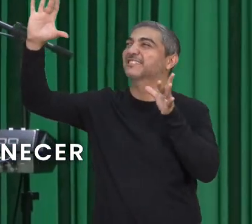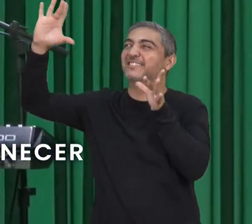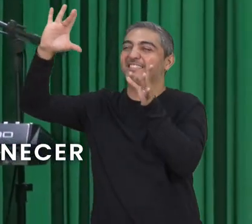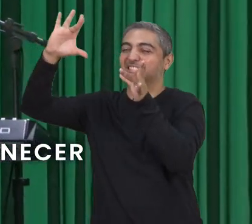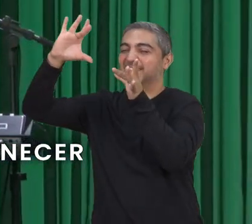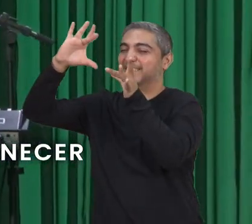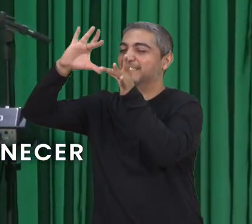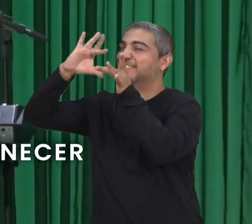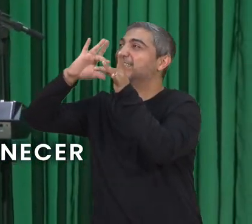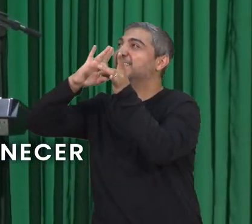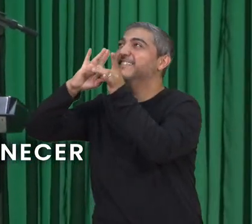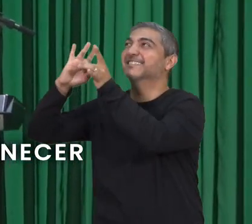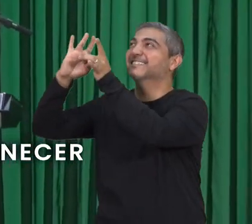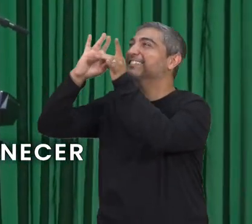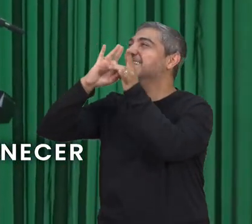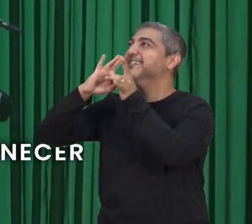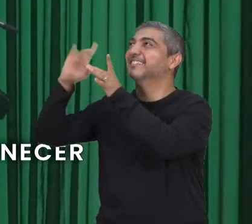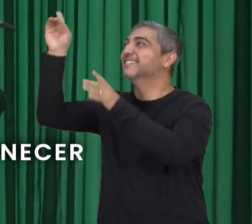permanecer